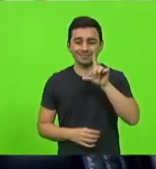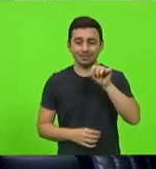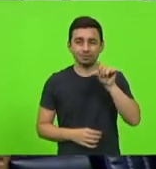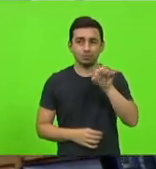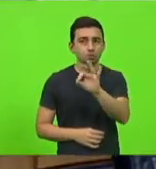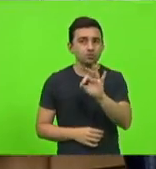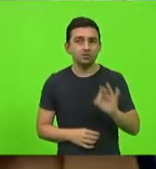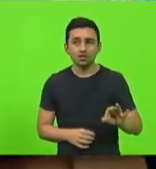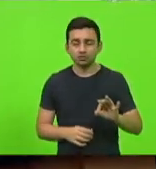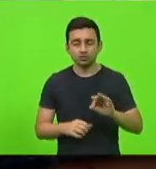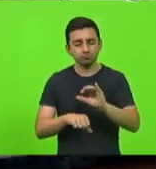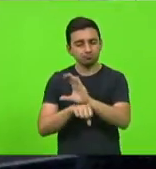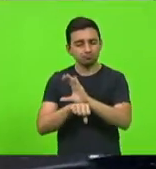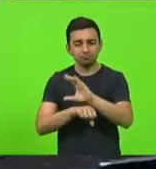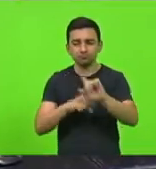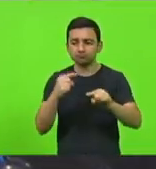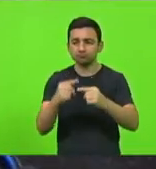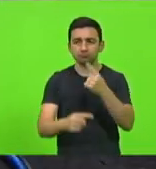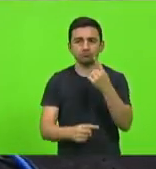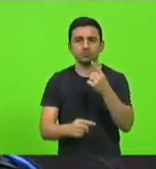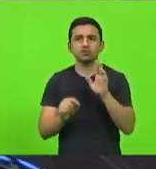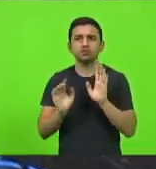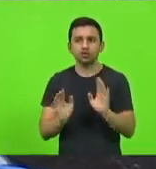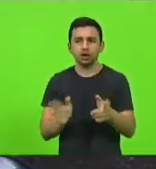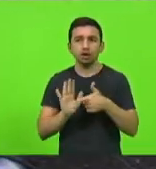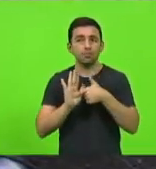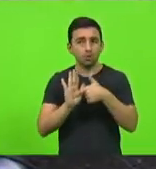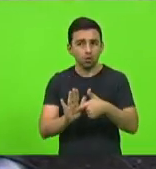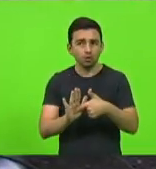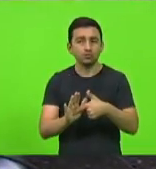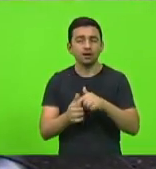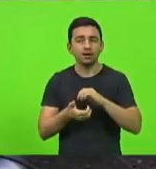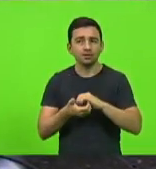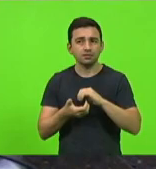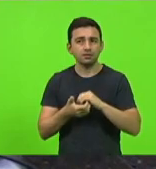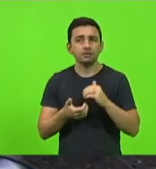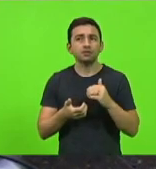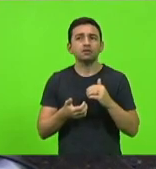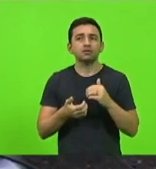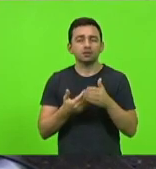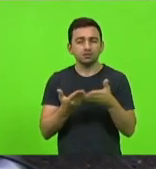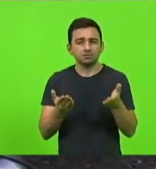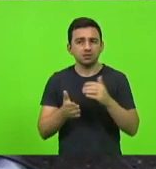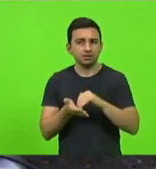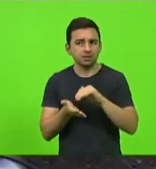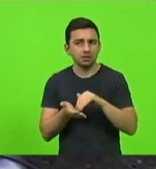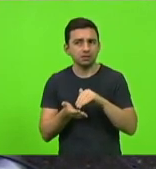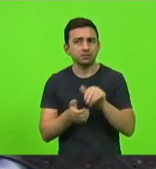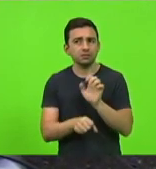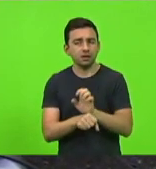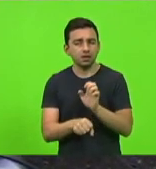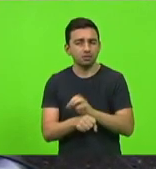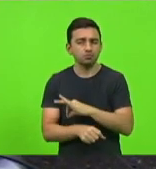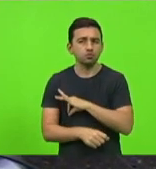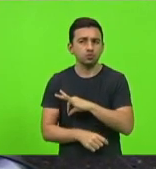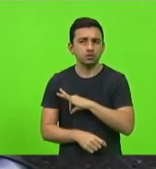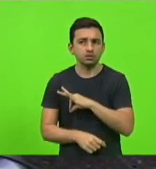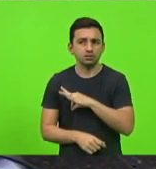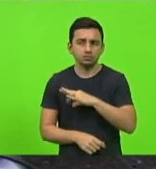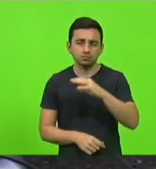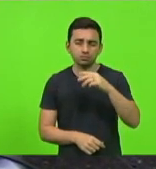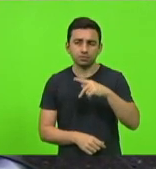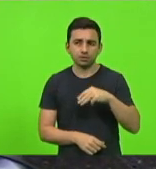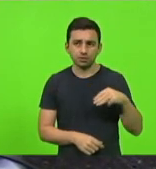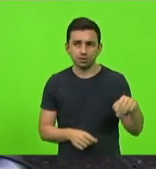inconstitucional. Foi o que foi apontado pela Casa Civil, pela Secretaria do Estado de Administração, pela Polícia Militar, pelo Corpo de Bombeiros do